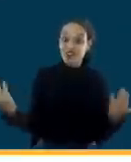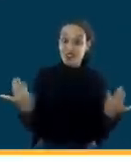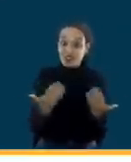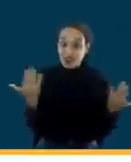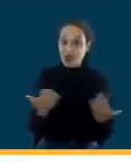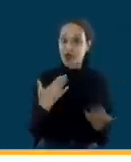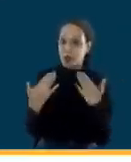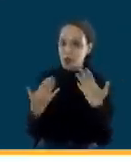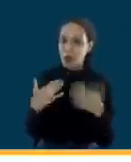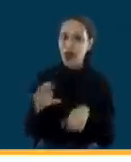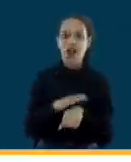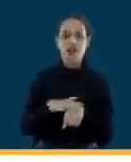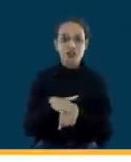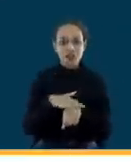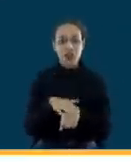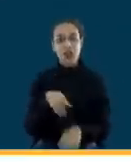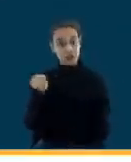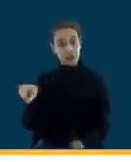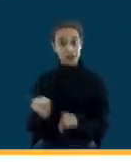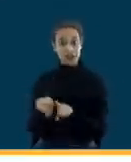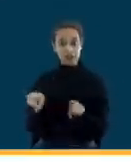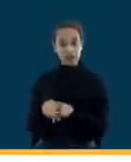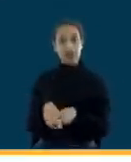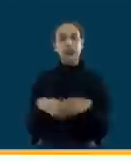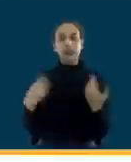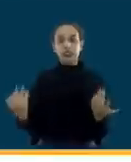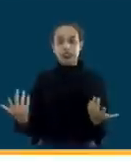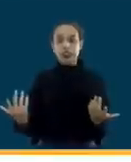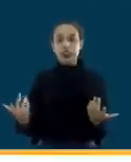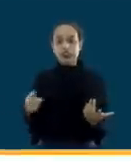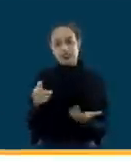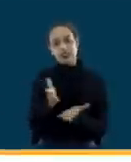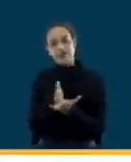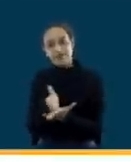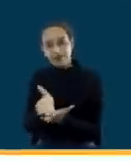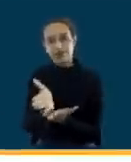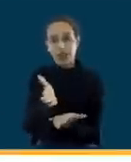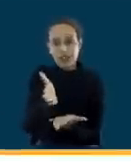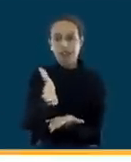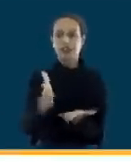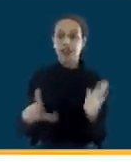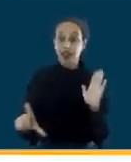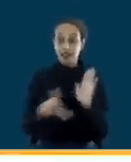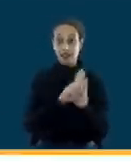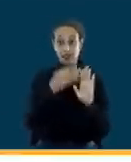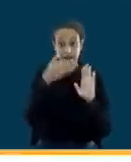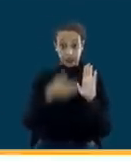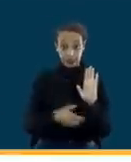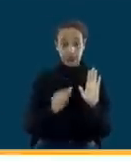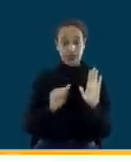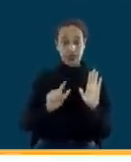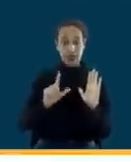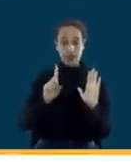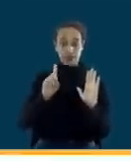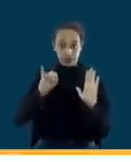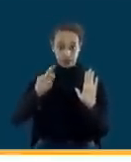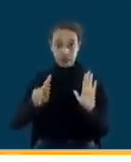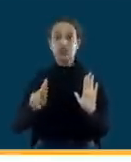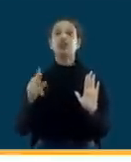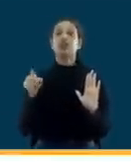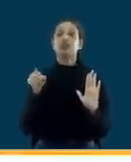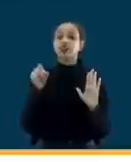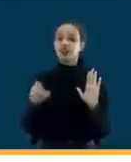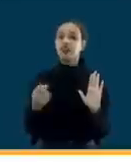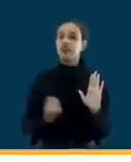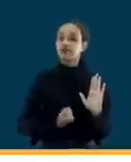conversa. Você também, nesse caminho da Lei Aldir Blanc, né? Foi um inspirador,